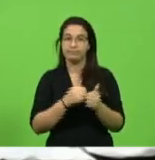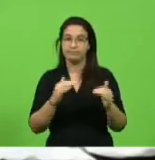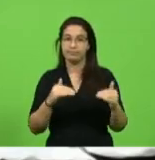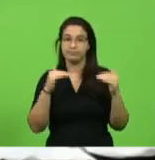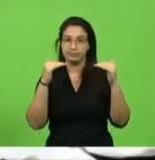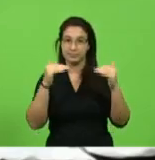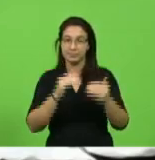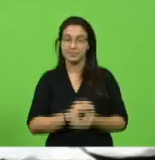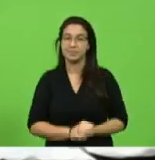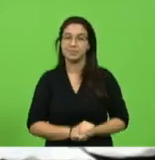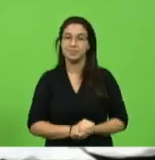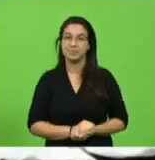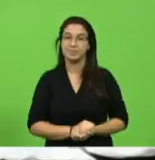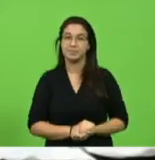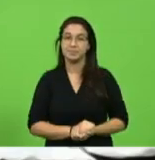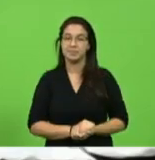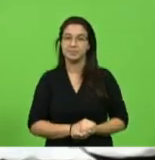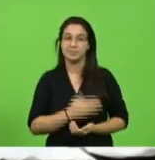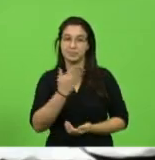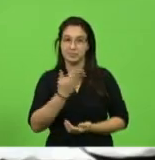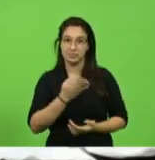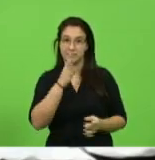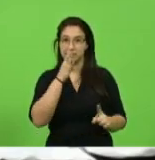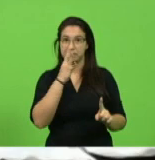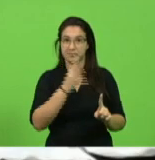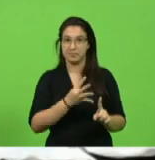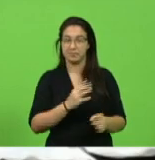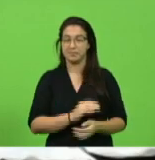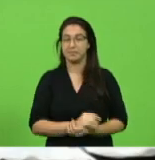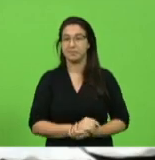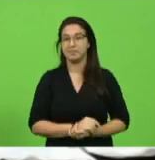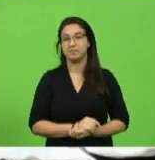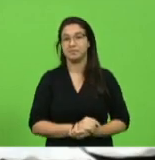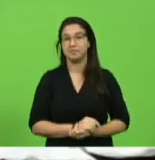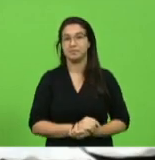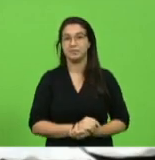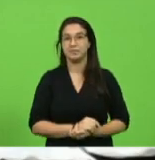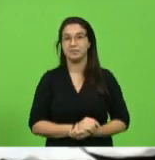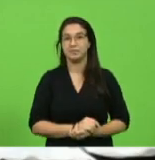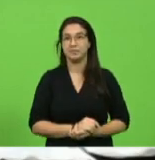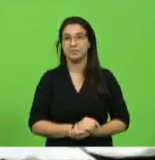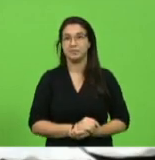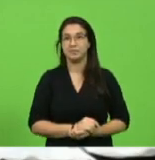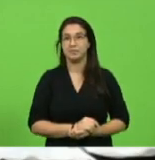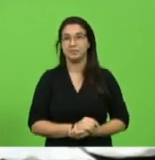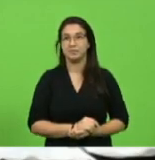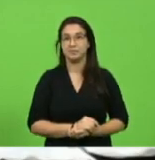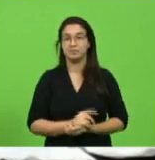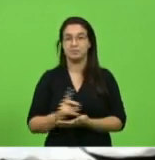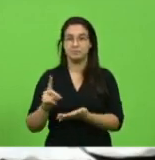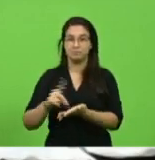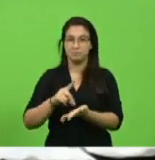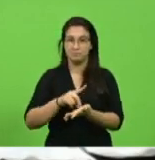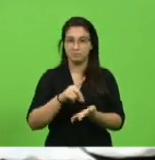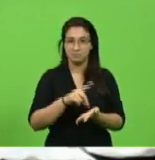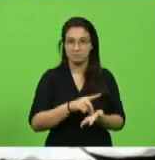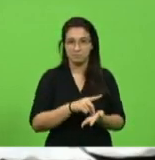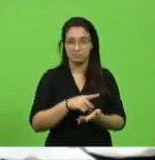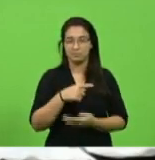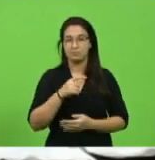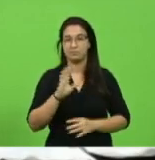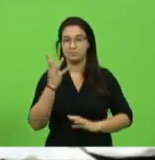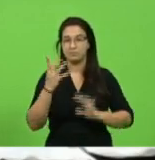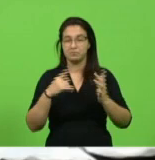em relação ao denunciado, tratando dos mesmos fatos que compõem a denúncia em análise.